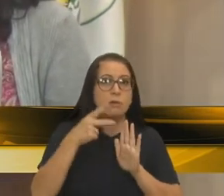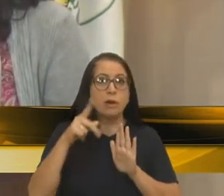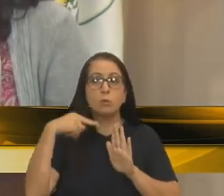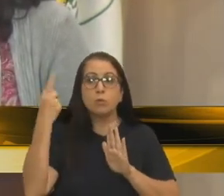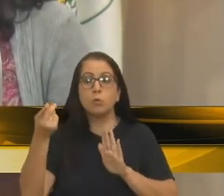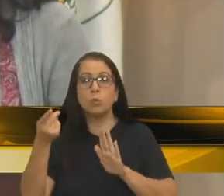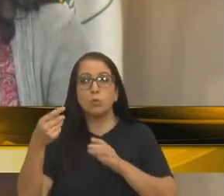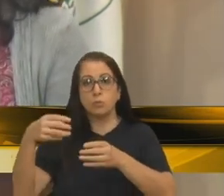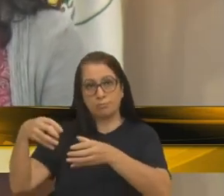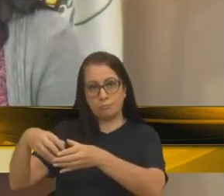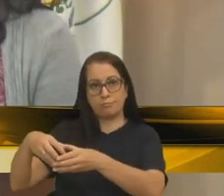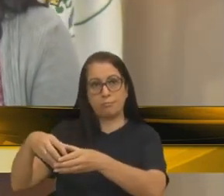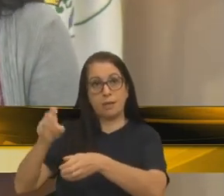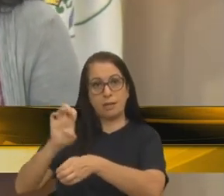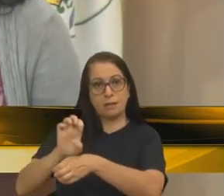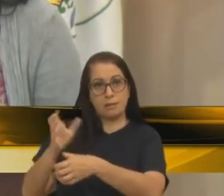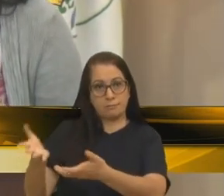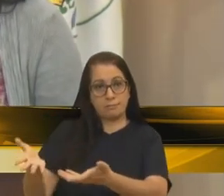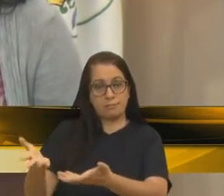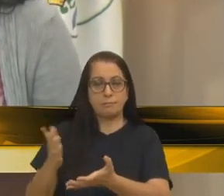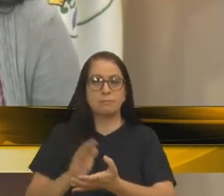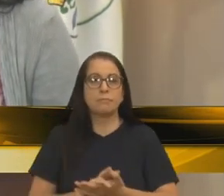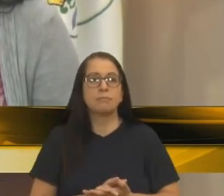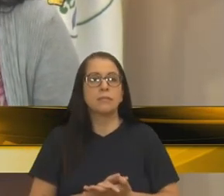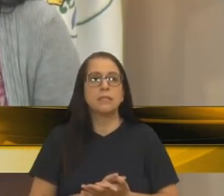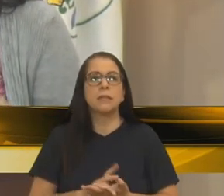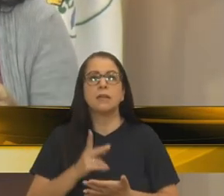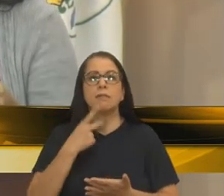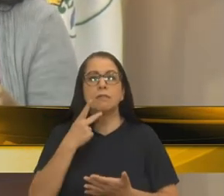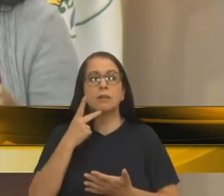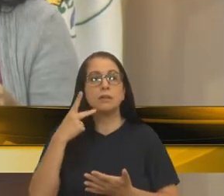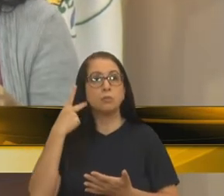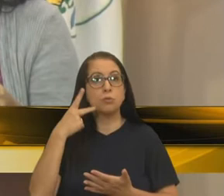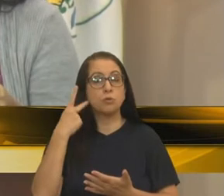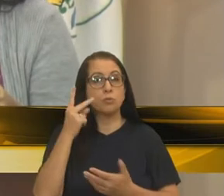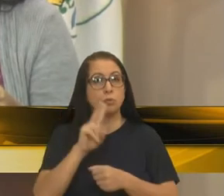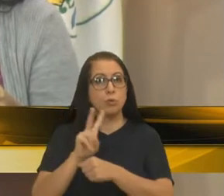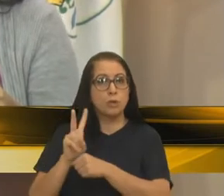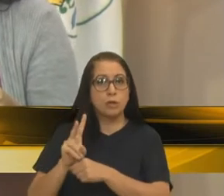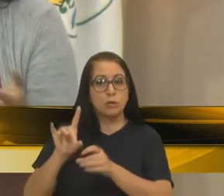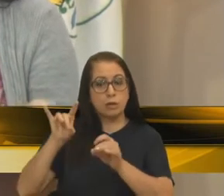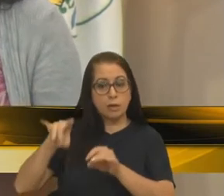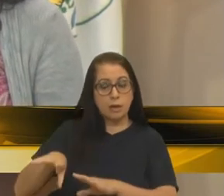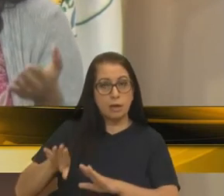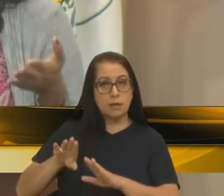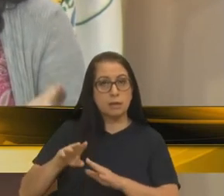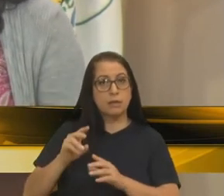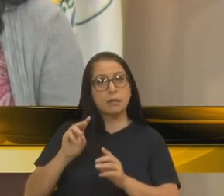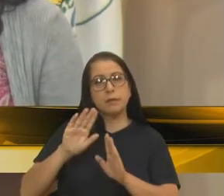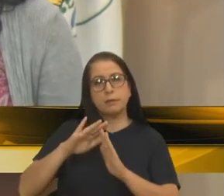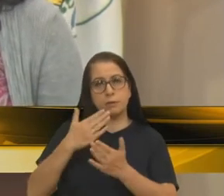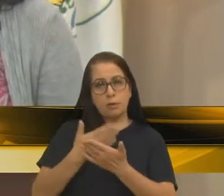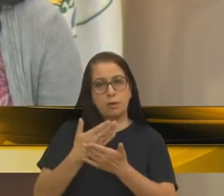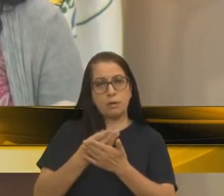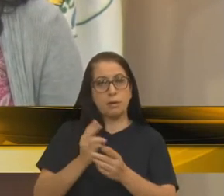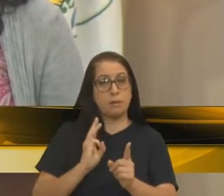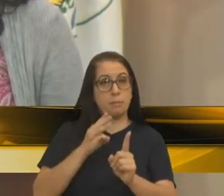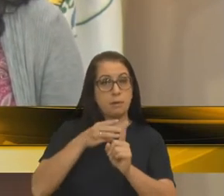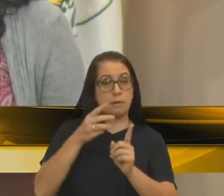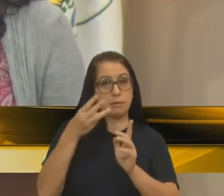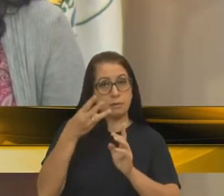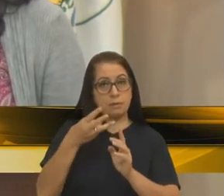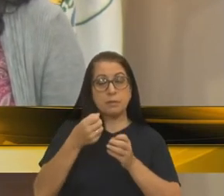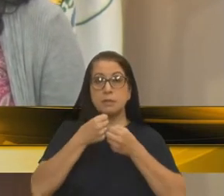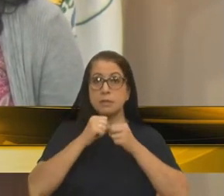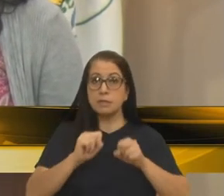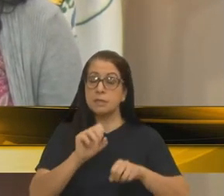né? Sim. Então, ele diz que as políticas de preservação da evasão, que se refere à meta 3, diz respeito à Secretaria